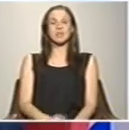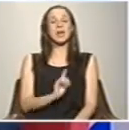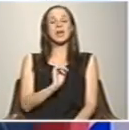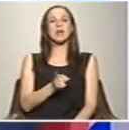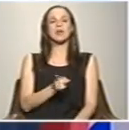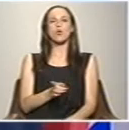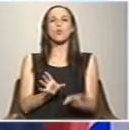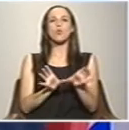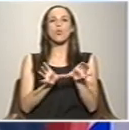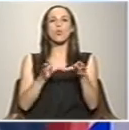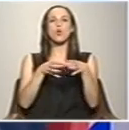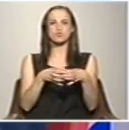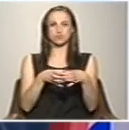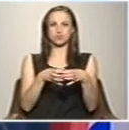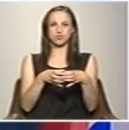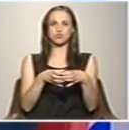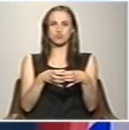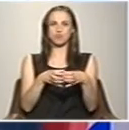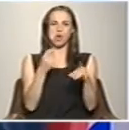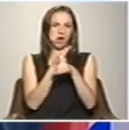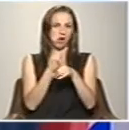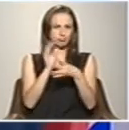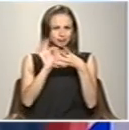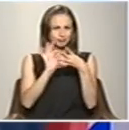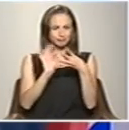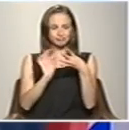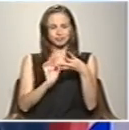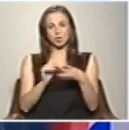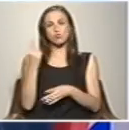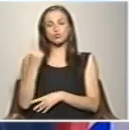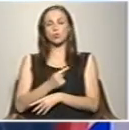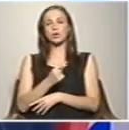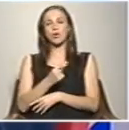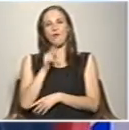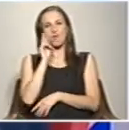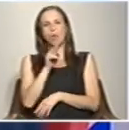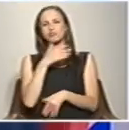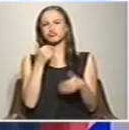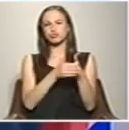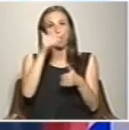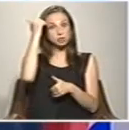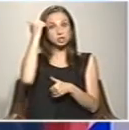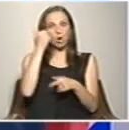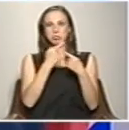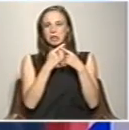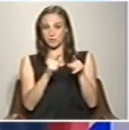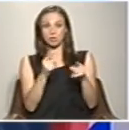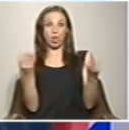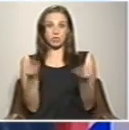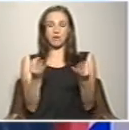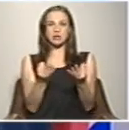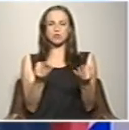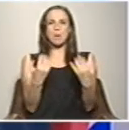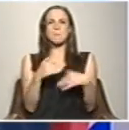conjunto de variáveis que provavelmente nos obrigam, sim, a identificar os idosos pela sua diferença, mas também perceber que, se calhar,